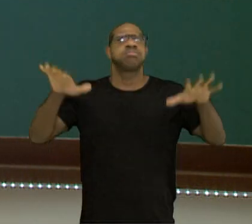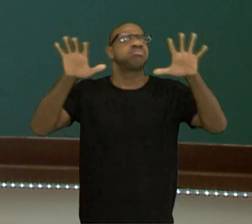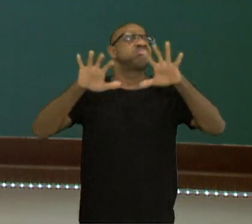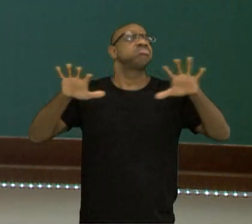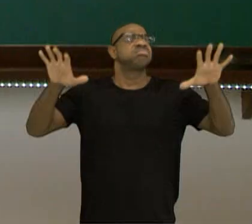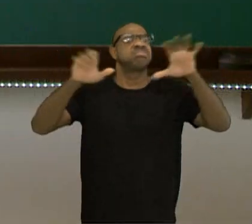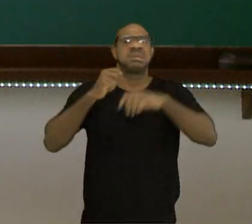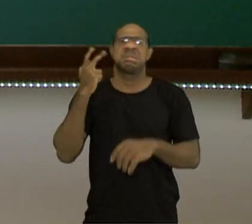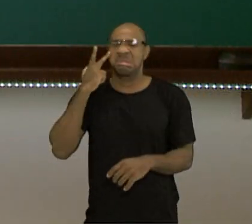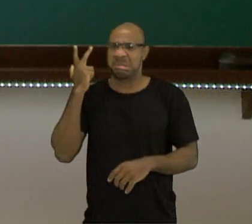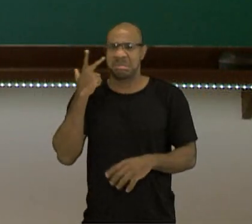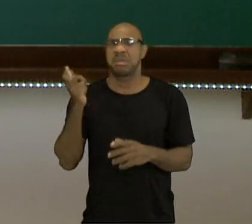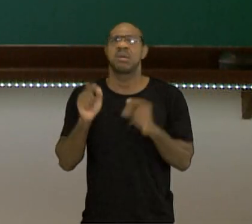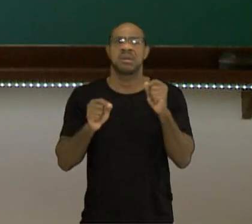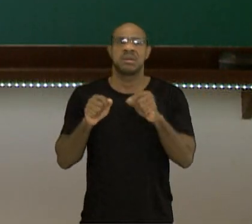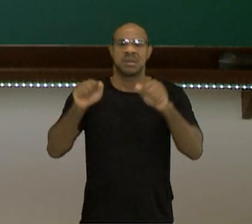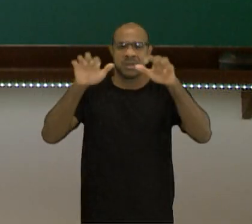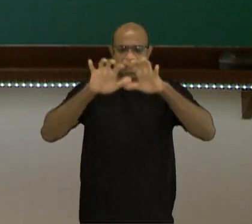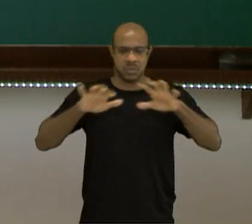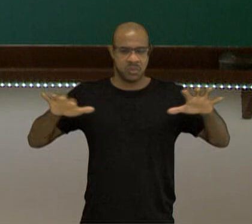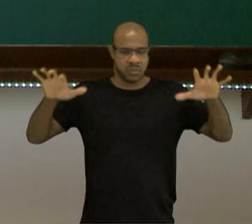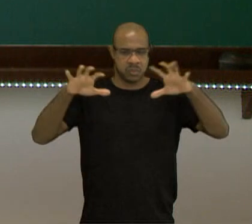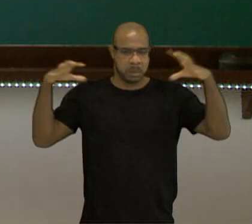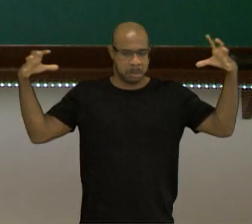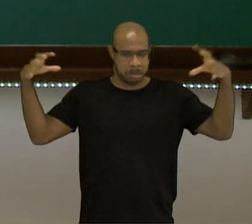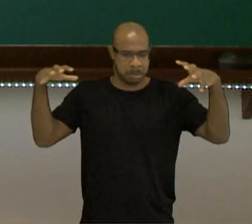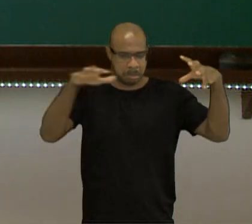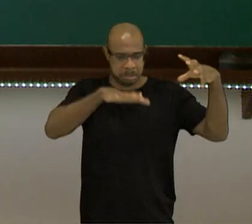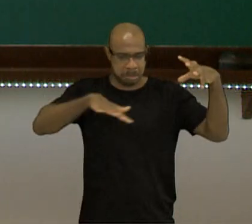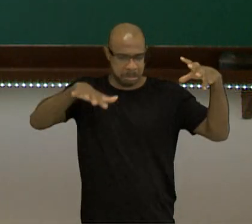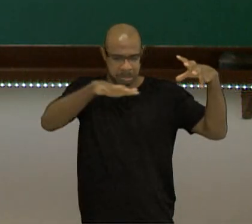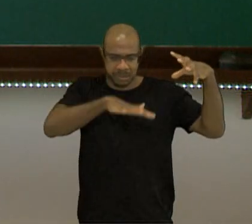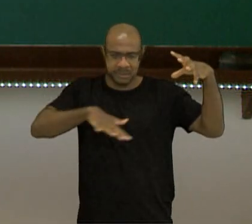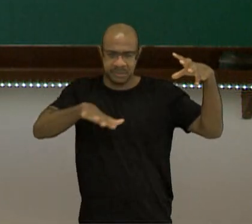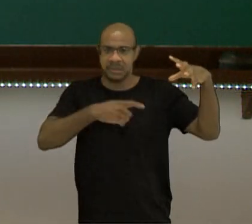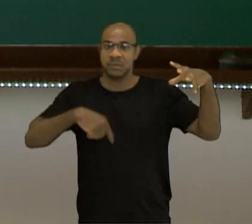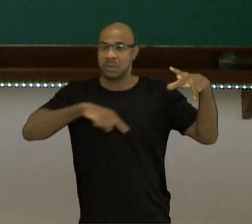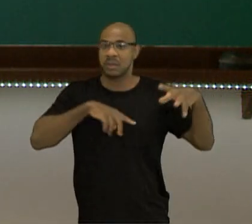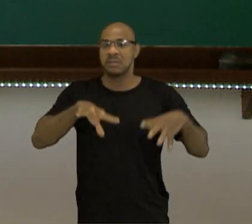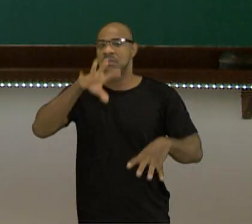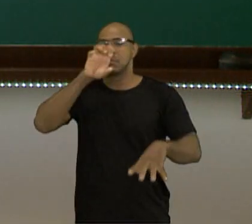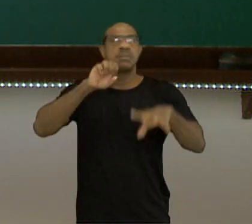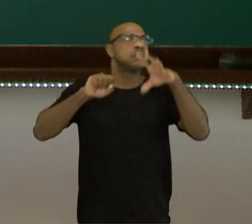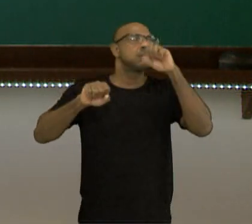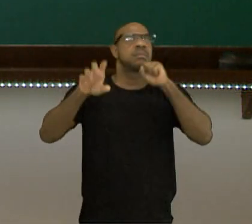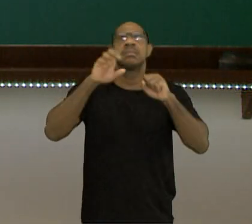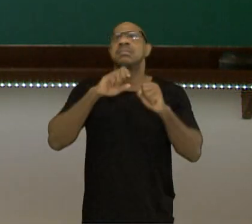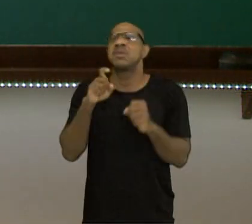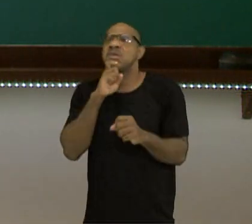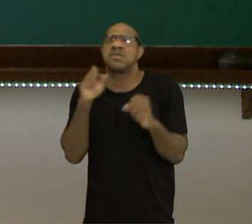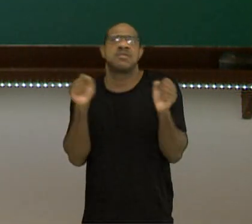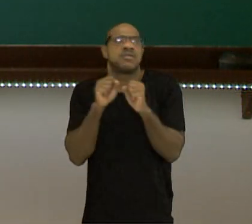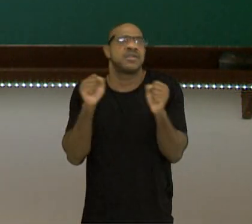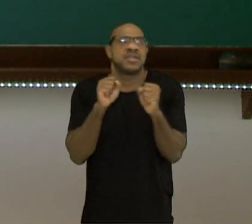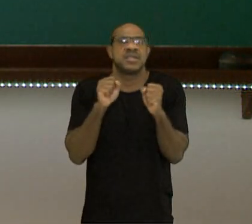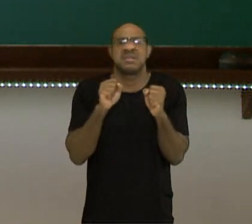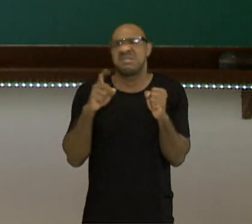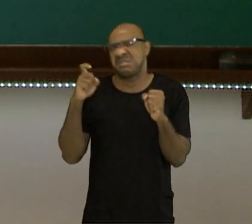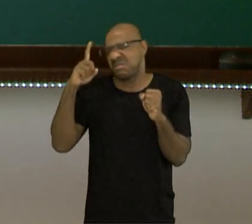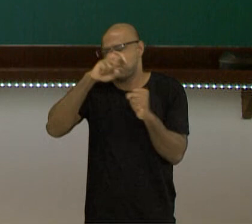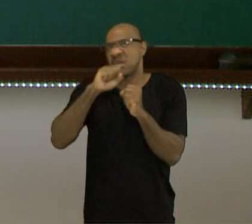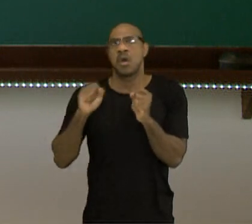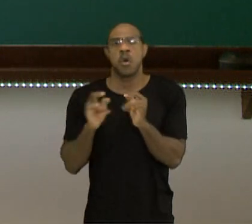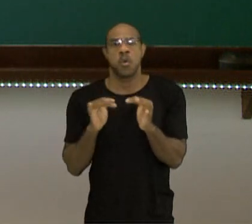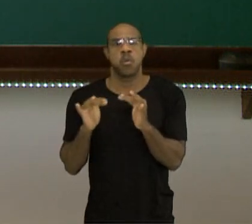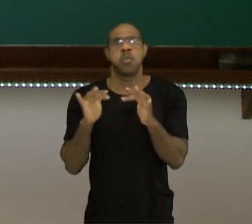comum que a poluição fique na região da atmosfera onde nós respiramos, porque com o frio ela tem mais